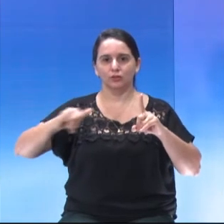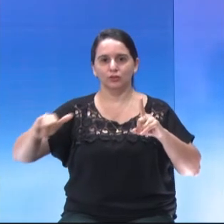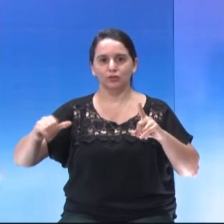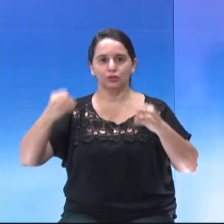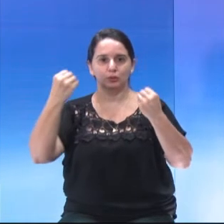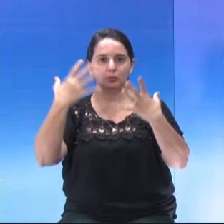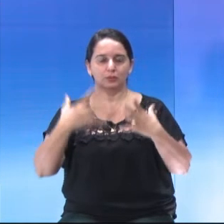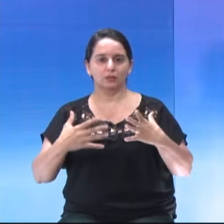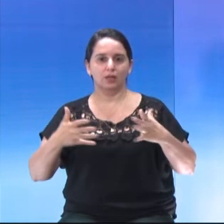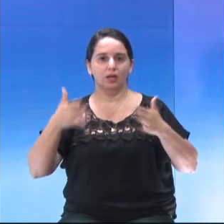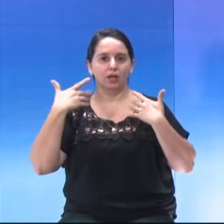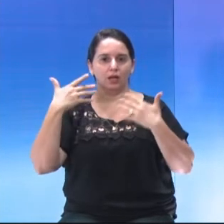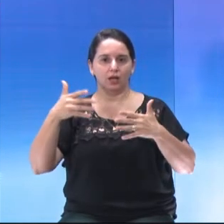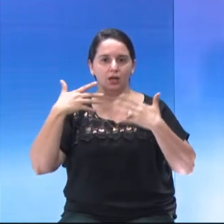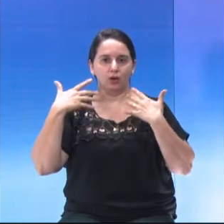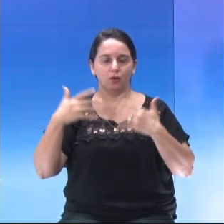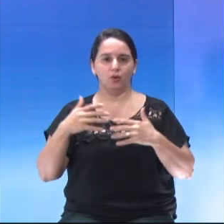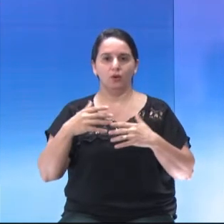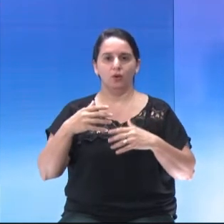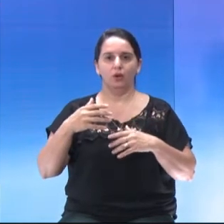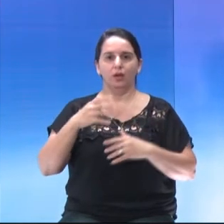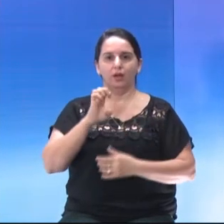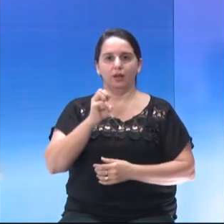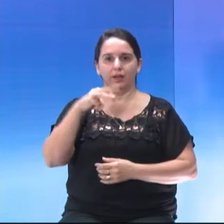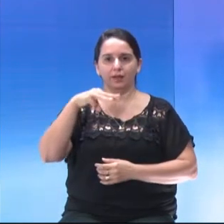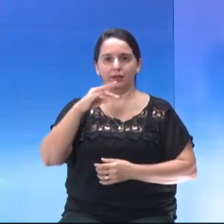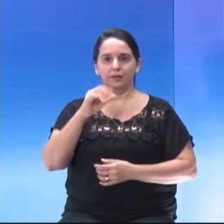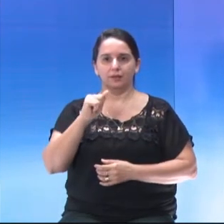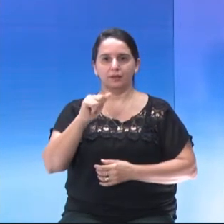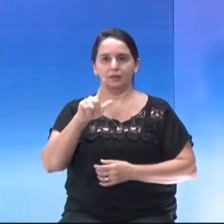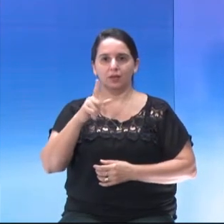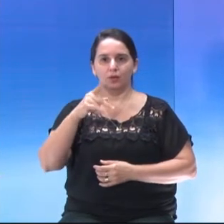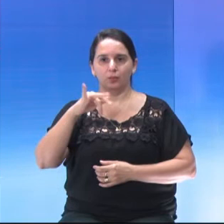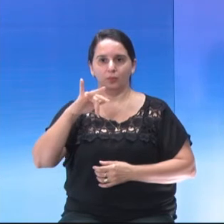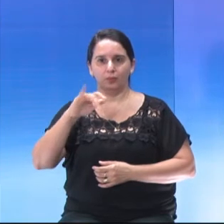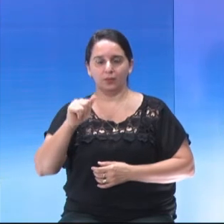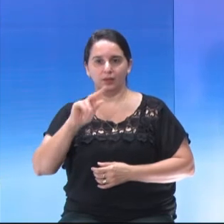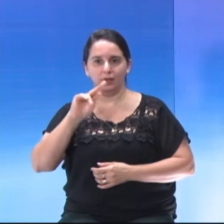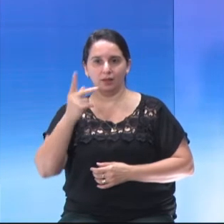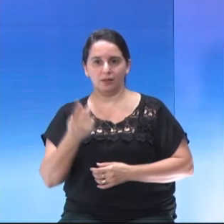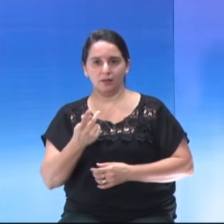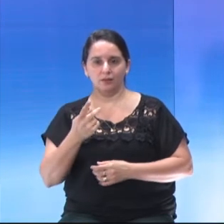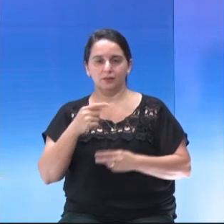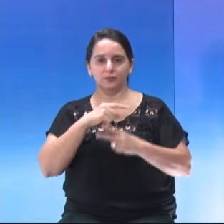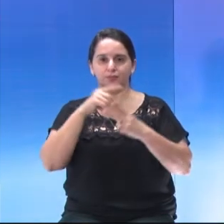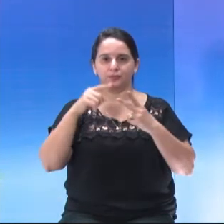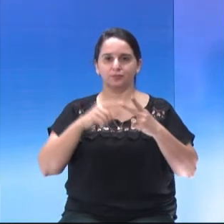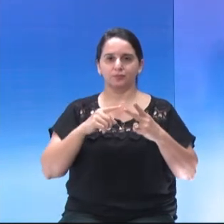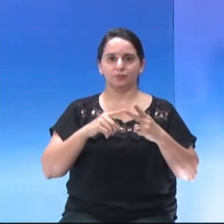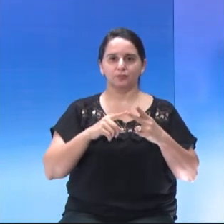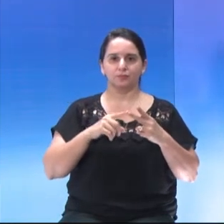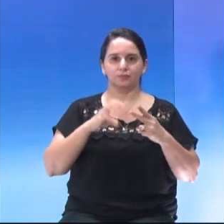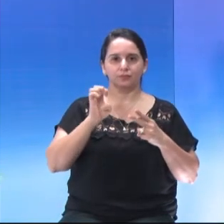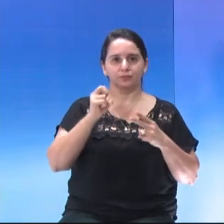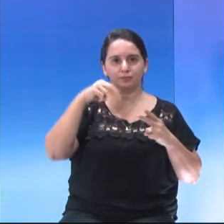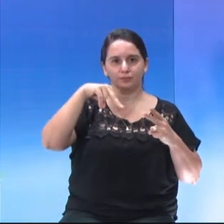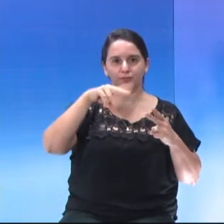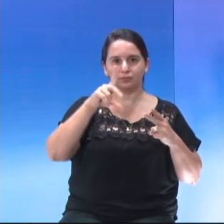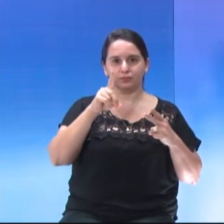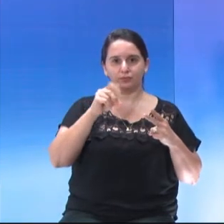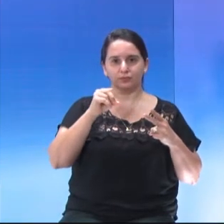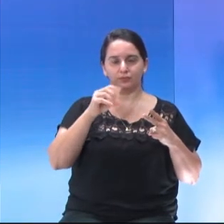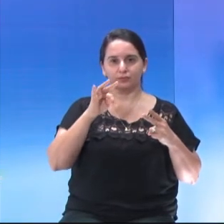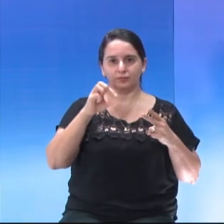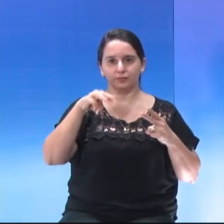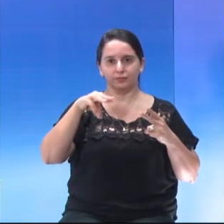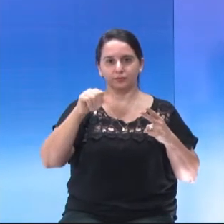definições de calor e entalpia e as classificações de reações endotérmica e exotérmica. E hoje, nossa